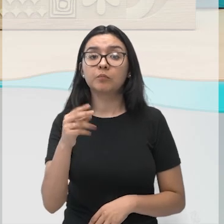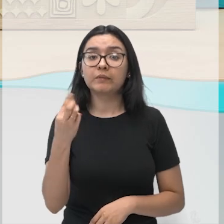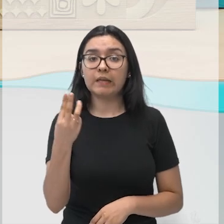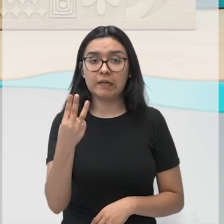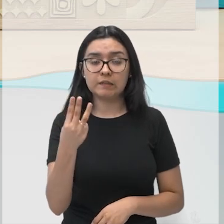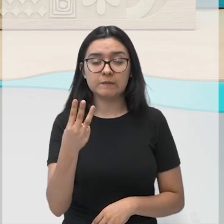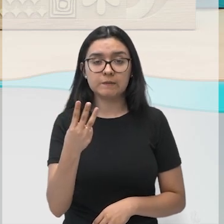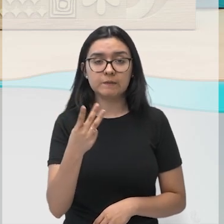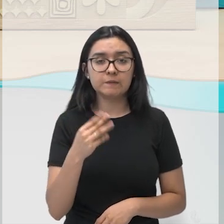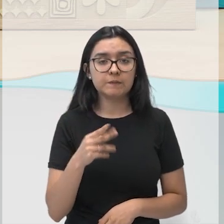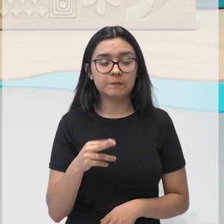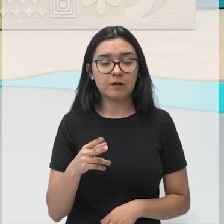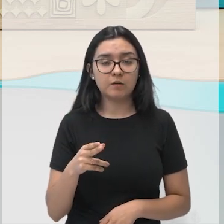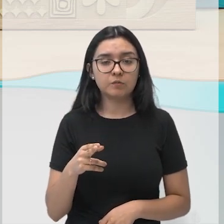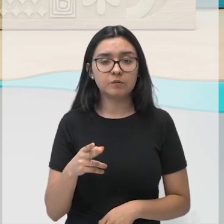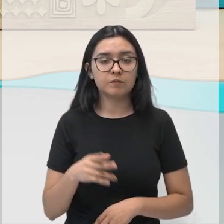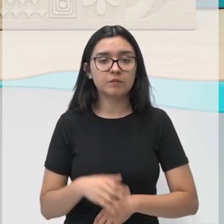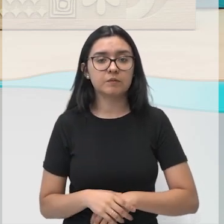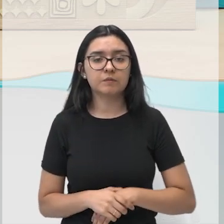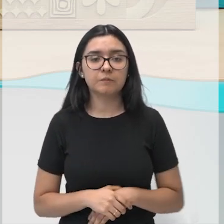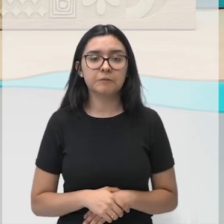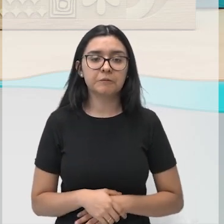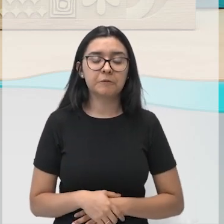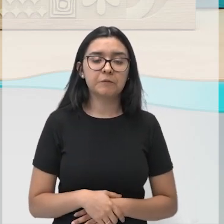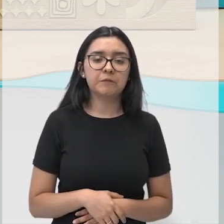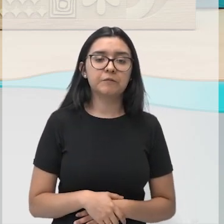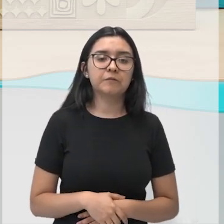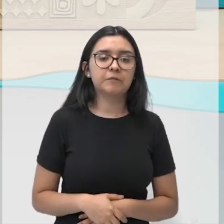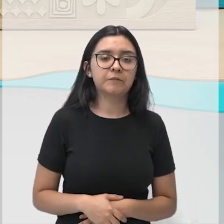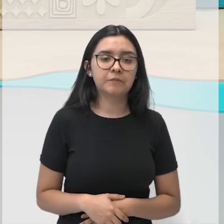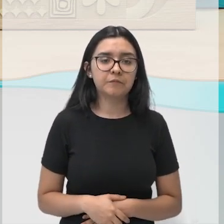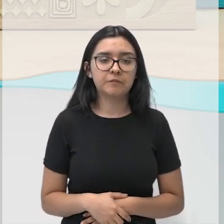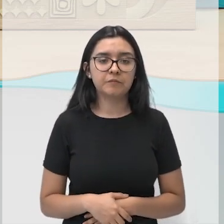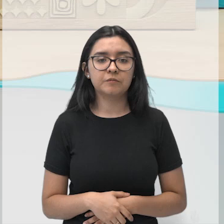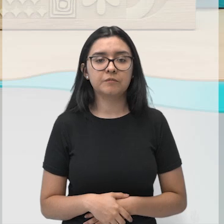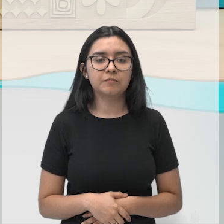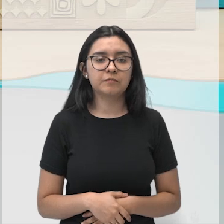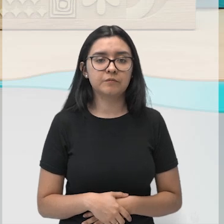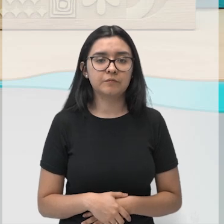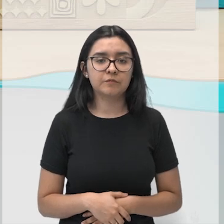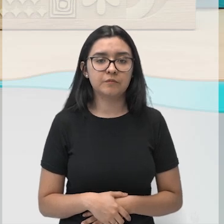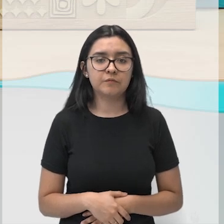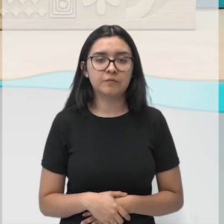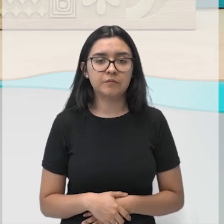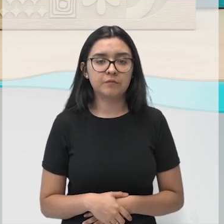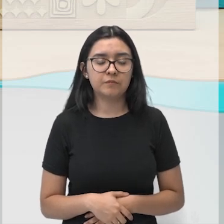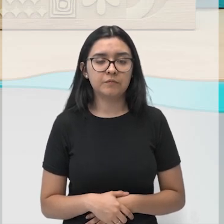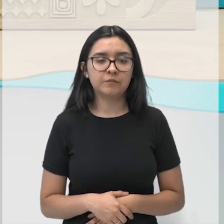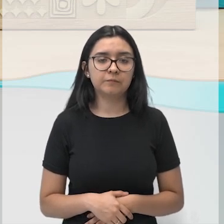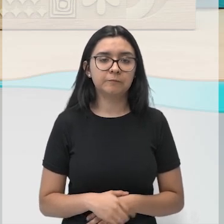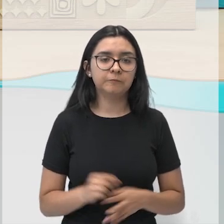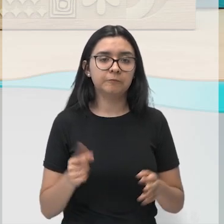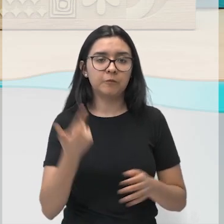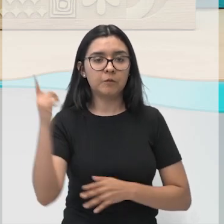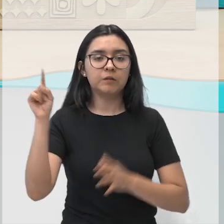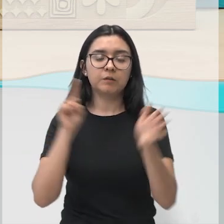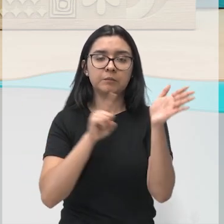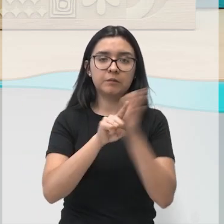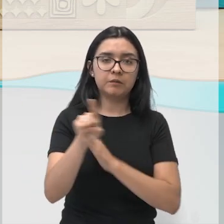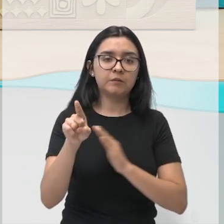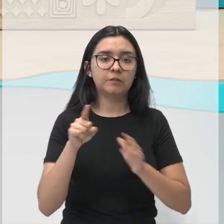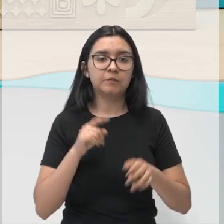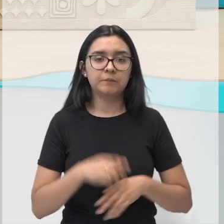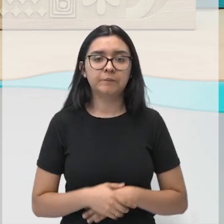brothers. Ela tem 3 irmãos, certo? Temos ainda uma outra pergunta. Vamos ver qual é a